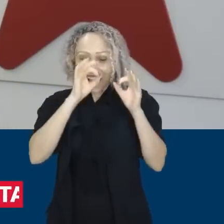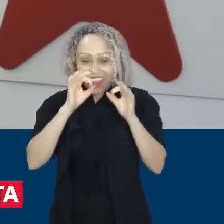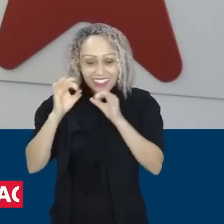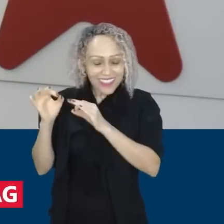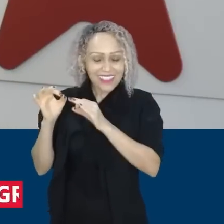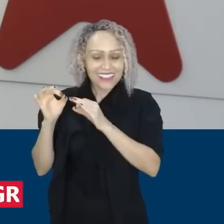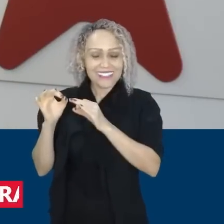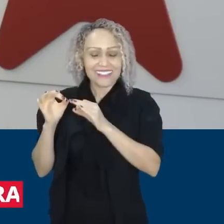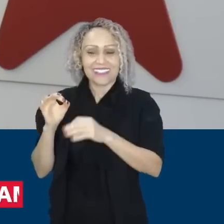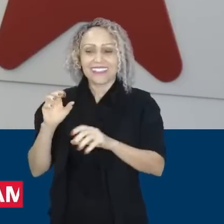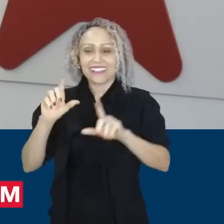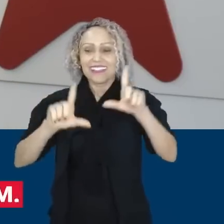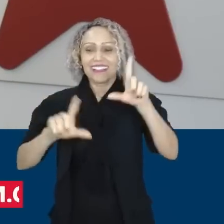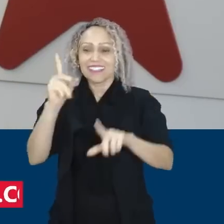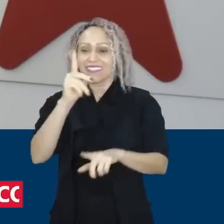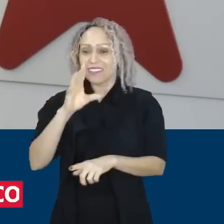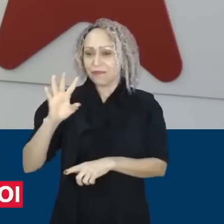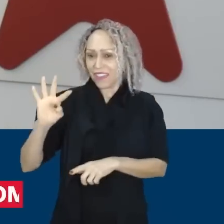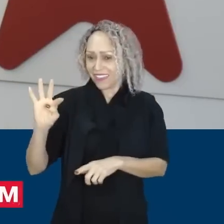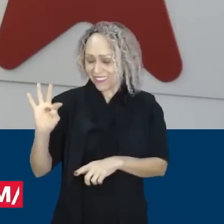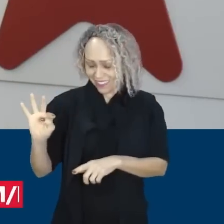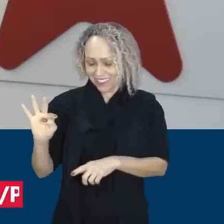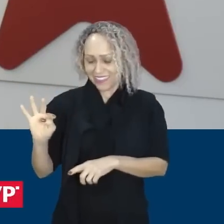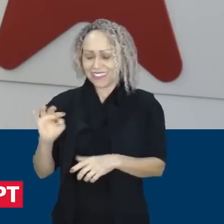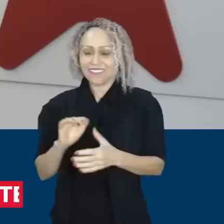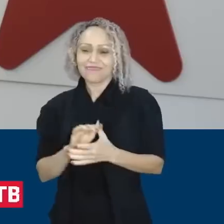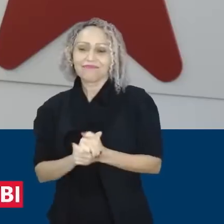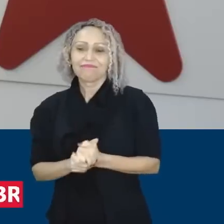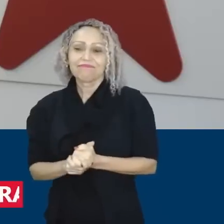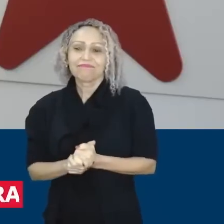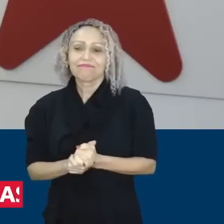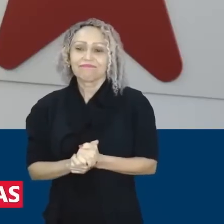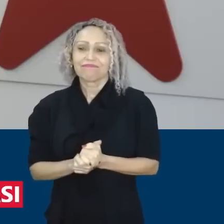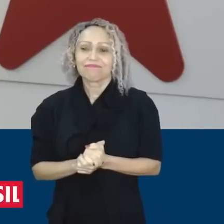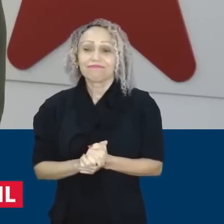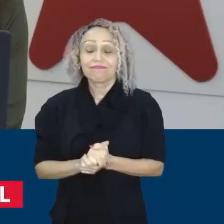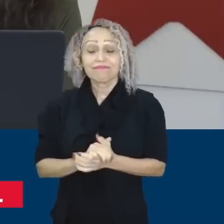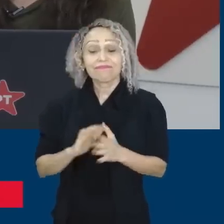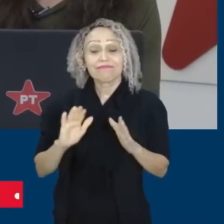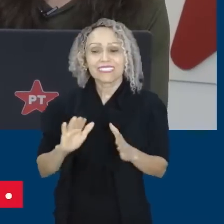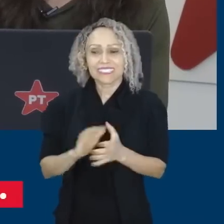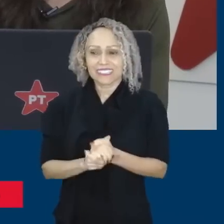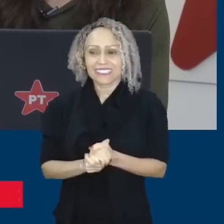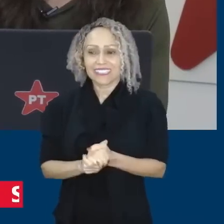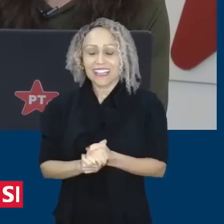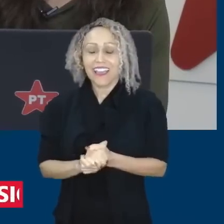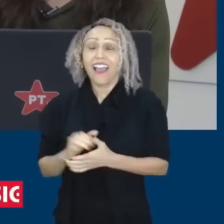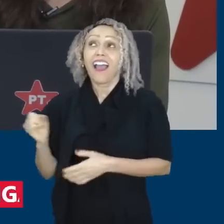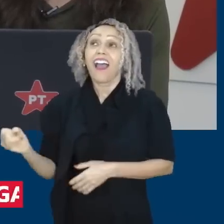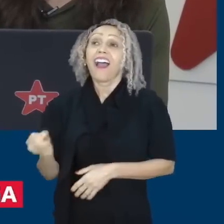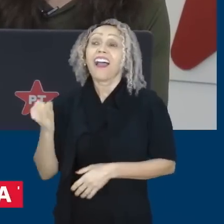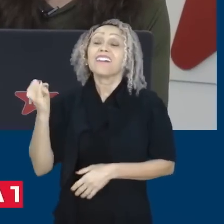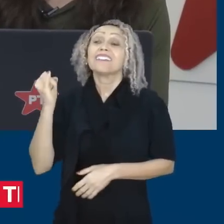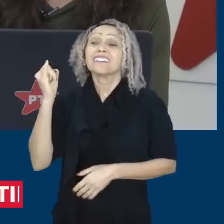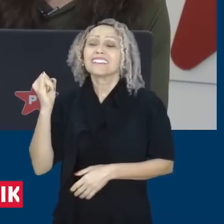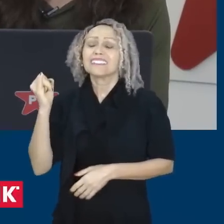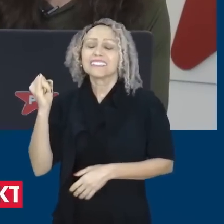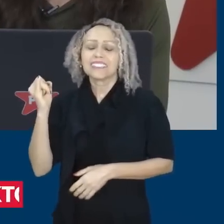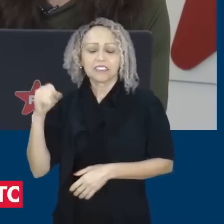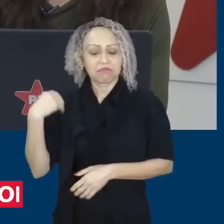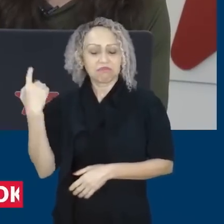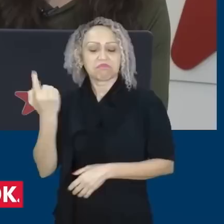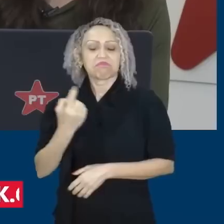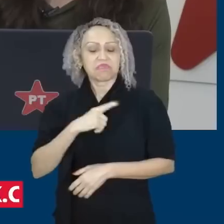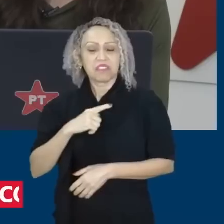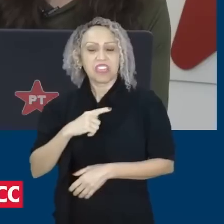TV PT, que aliás eu já tinha falado em outra hora quando estive por aqui, a importância de a gente ter uma rede de